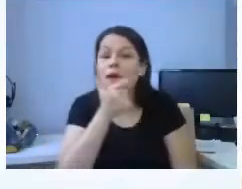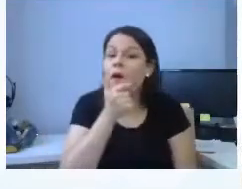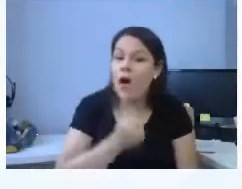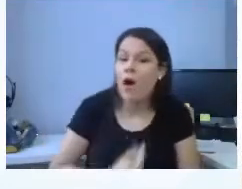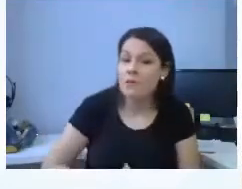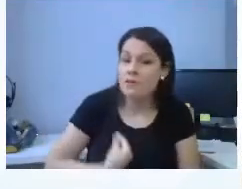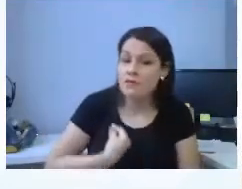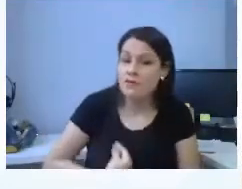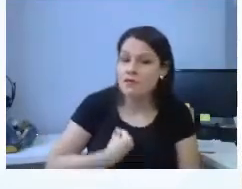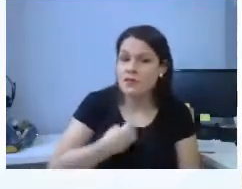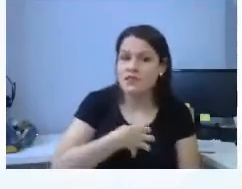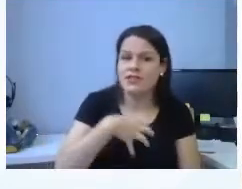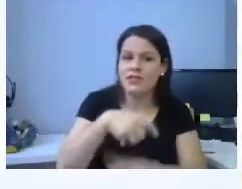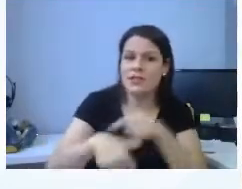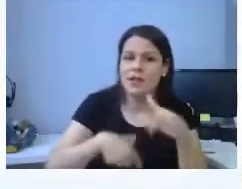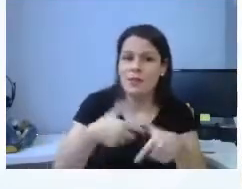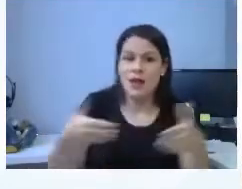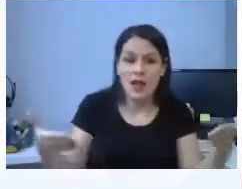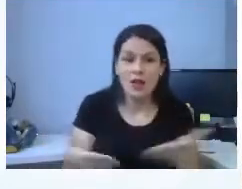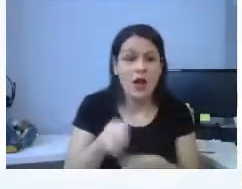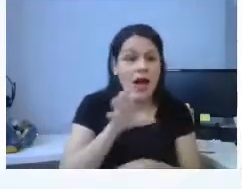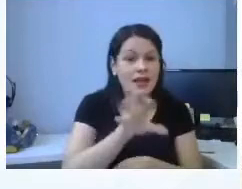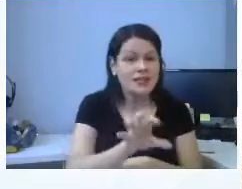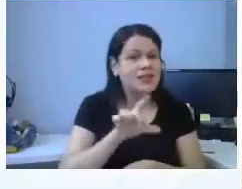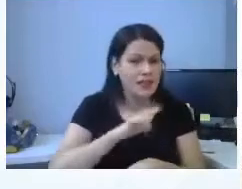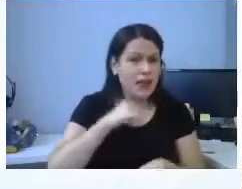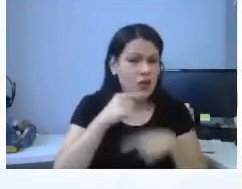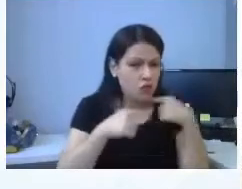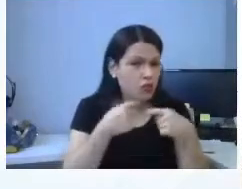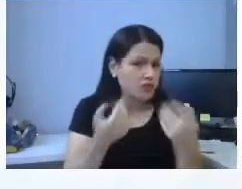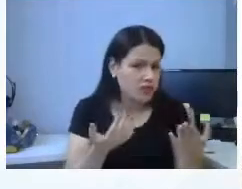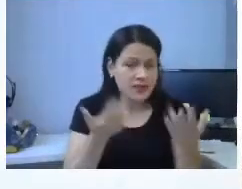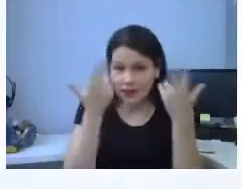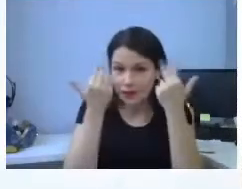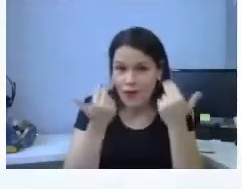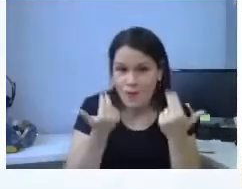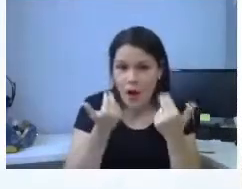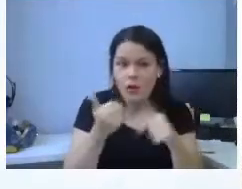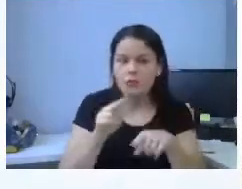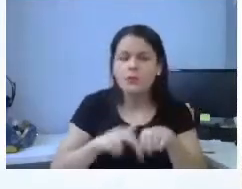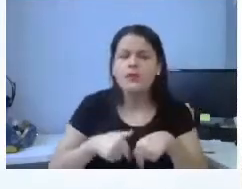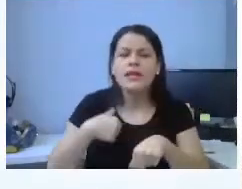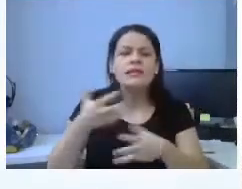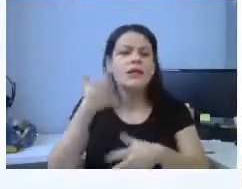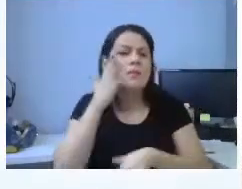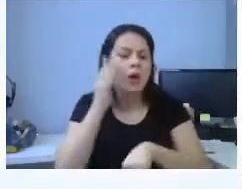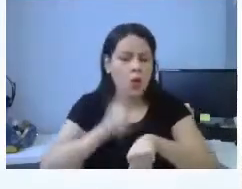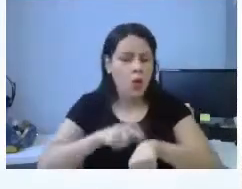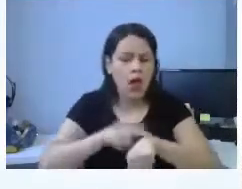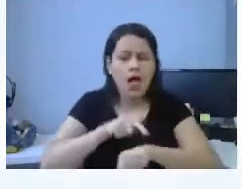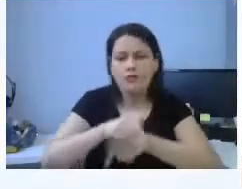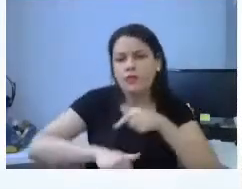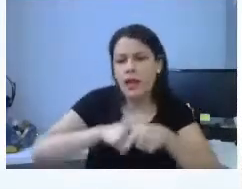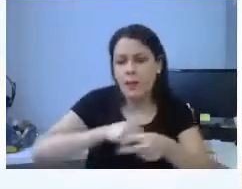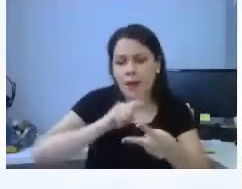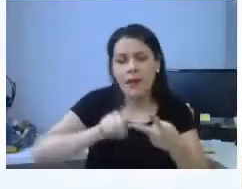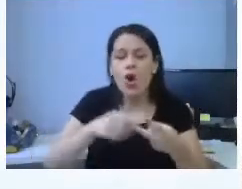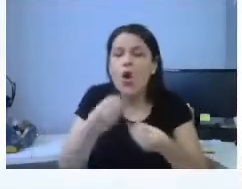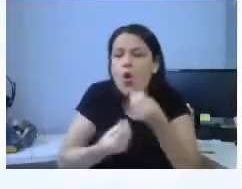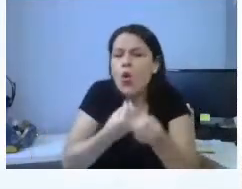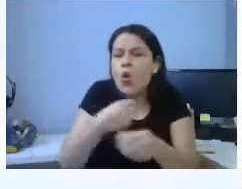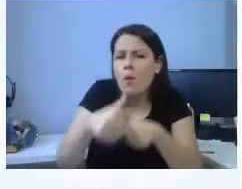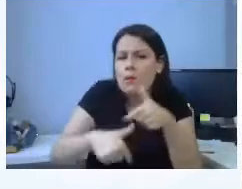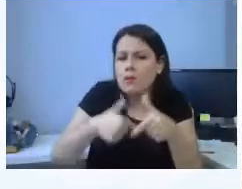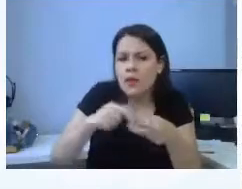nesse modelo, nesse momento, estão cheios de dúvidas em relação ao horário de trabalho, em relação às condições de trabalho,